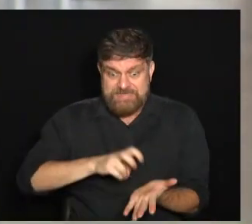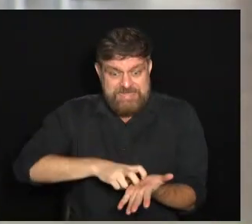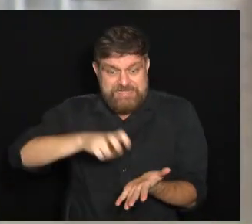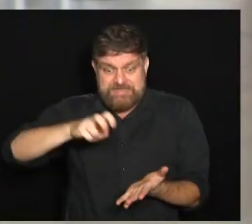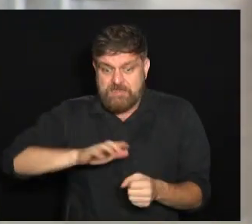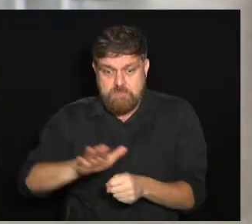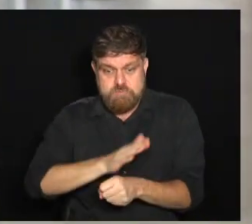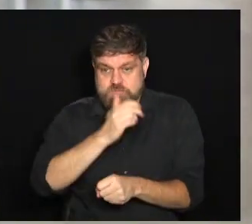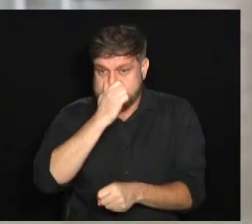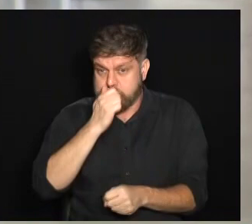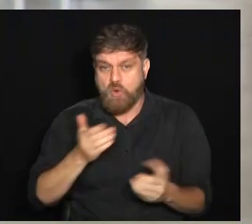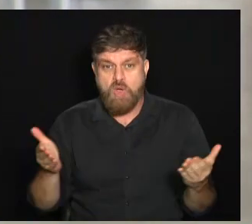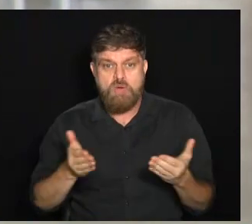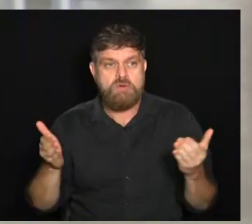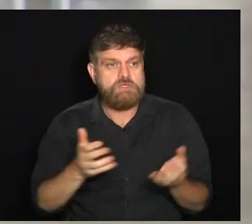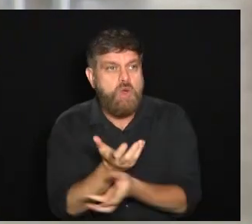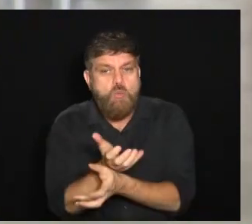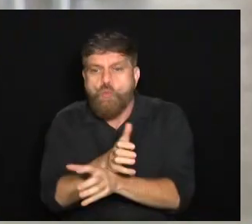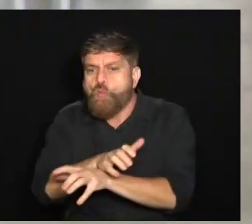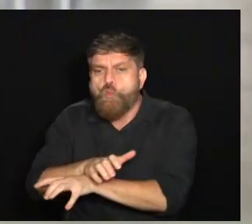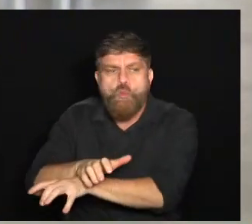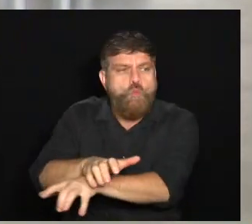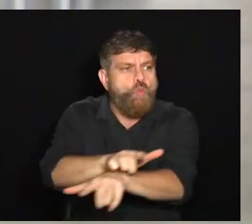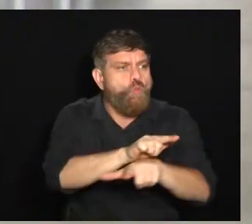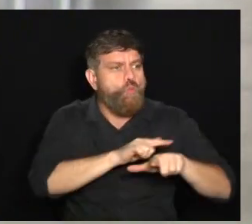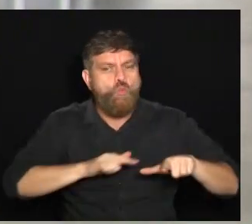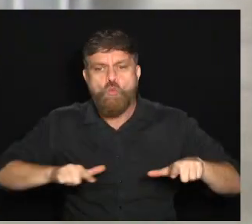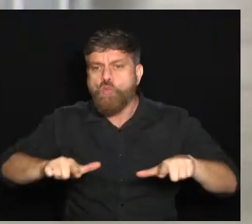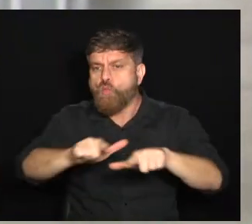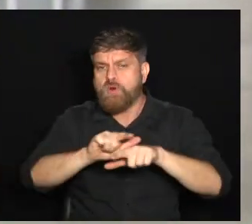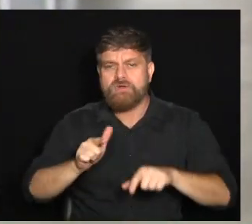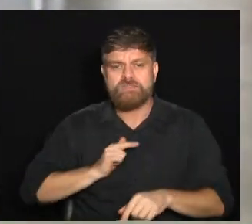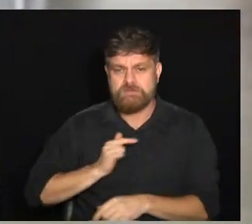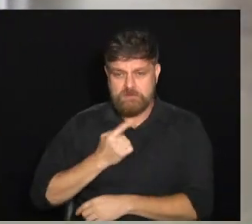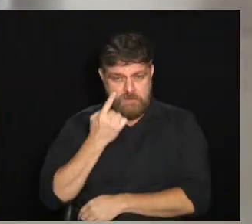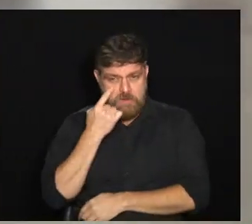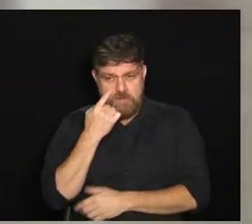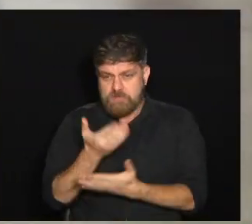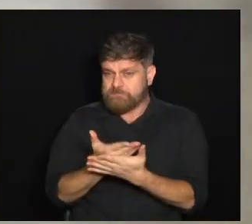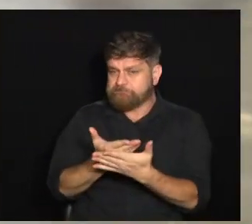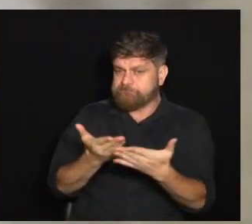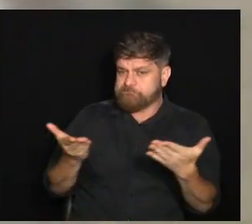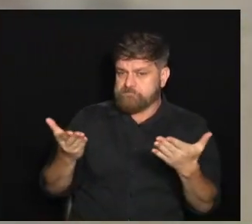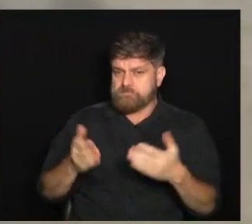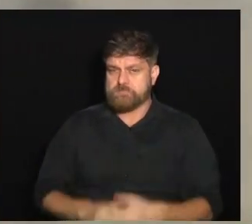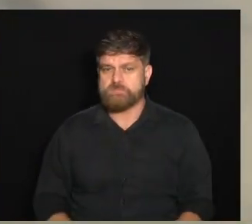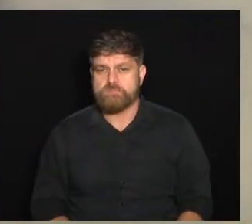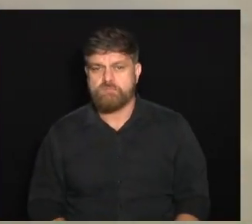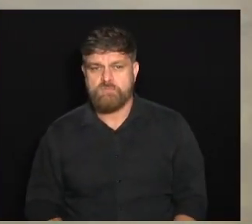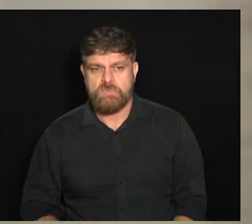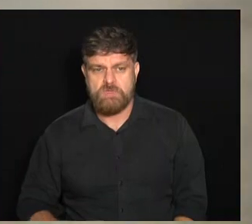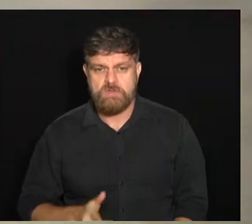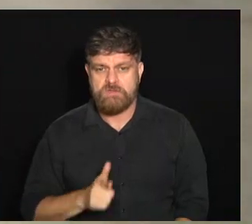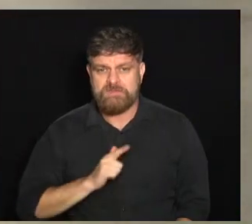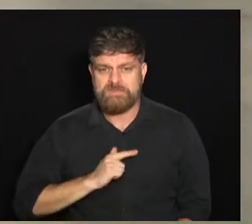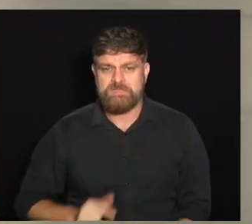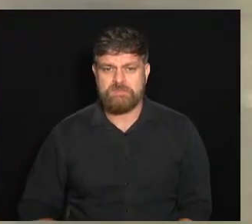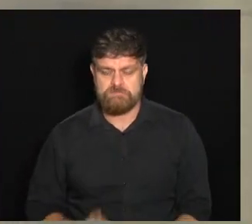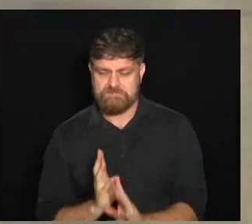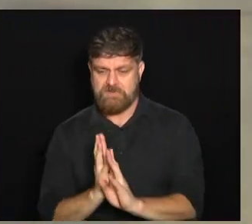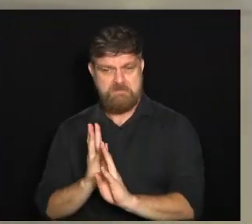terminal rodoviário e hoje não é o que nós estamos encontrando aqui. Vocês podem ver aí nas imagens os